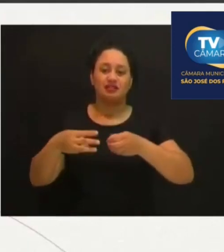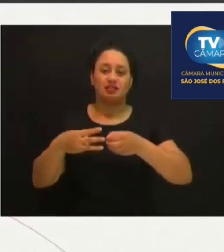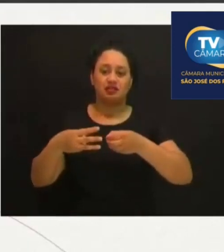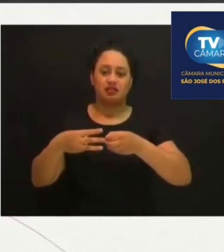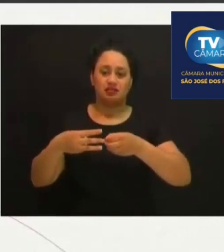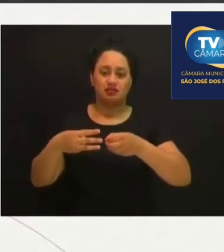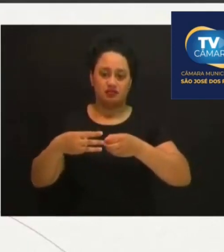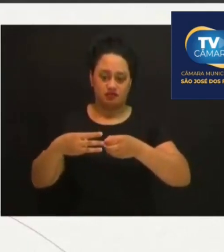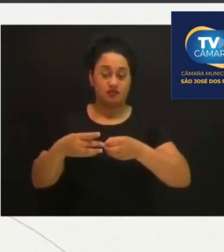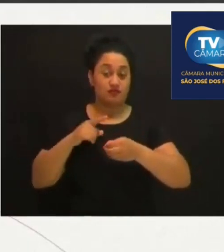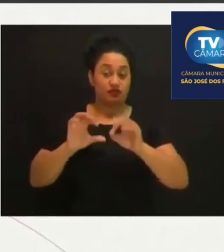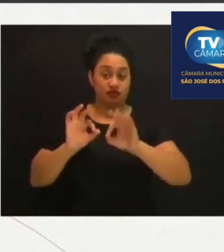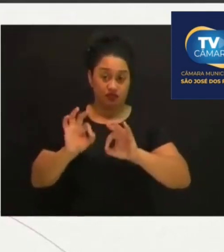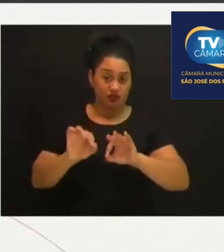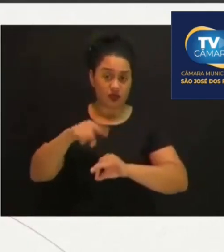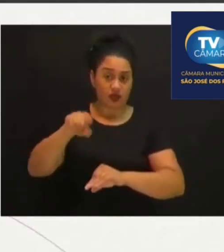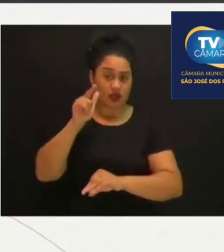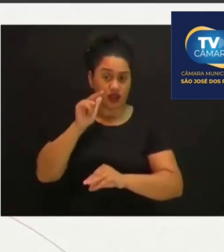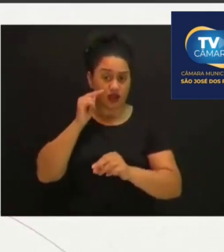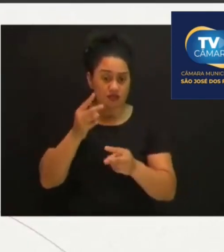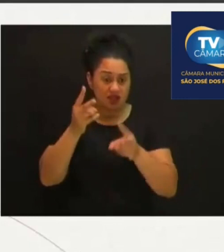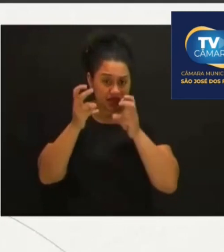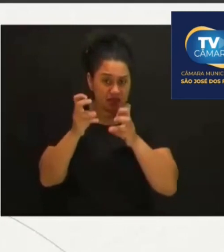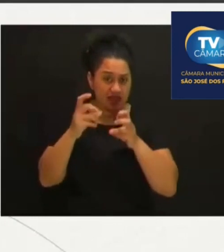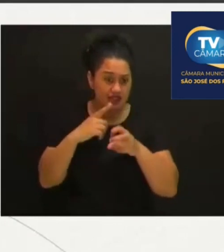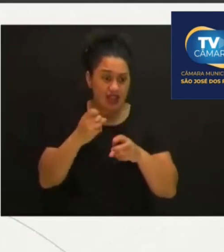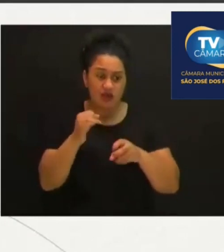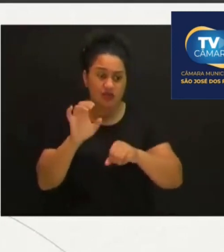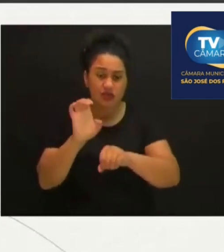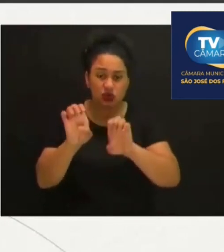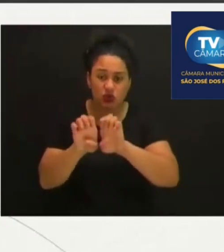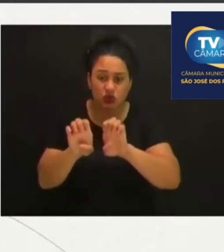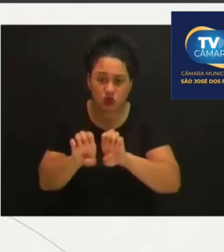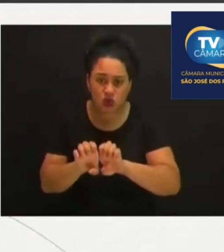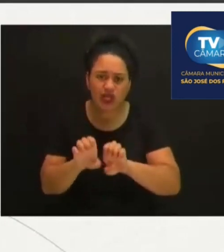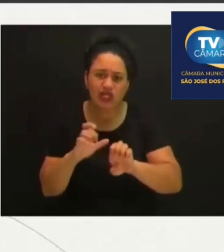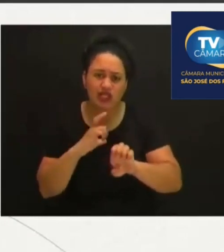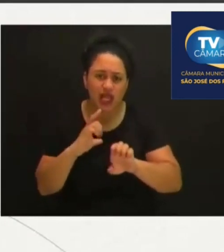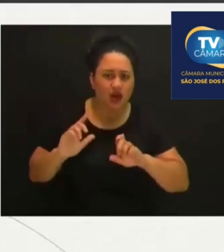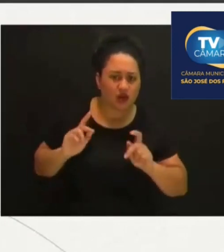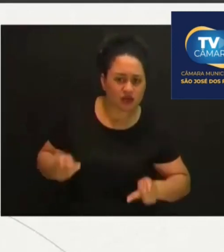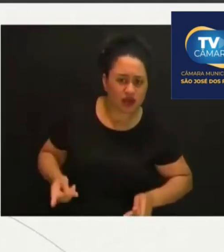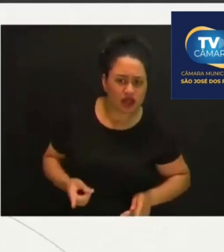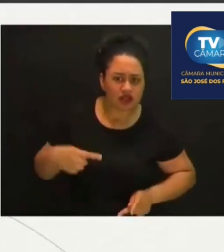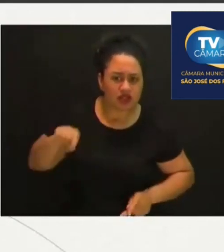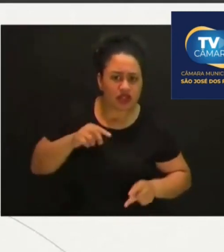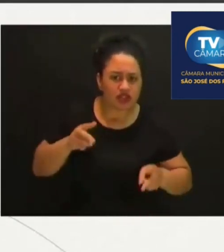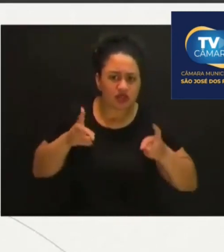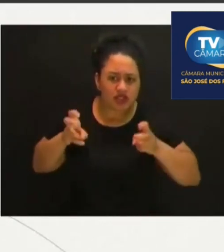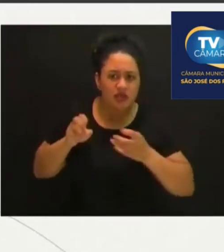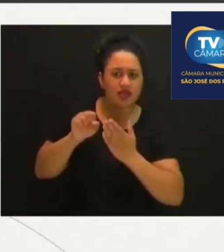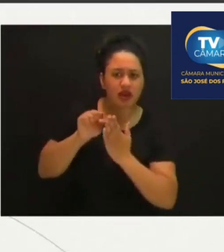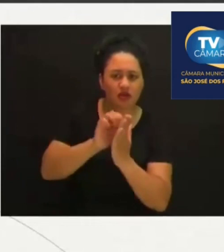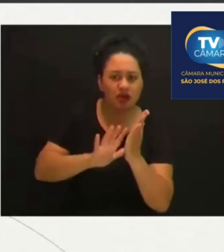Toda uma diferenciação. Vocês conseguem olhar para isso? Tem alguma estrutura de humana ali? Vocês estão vendo alguma imagem, vamos dizer